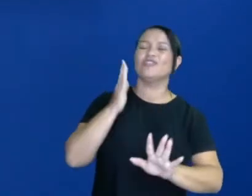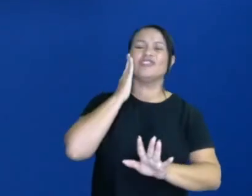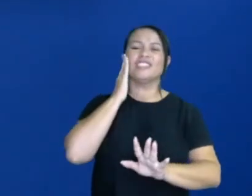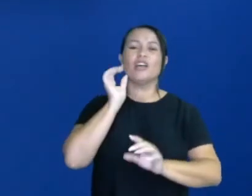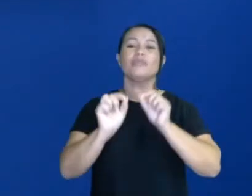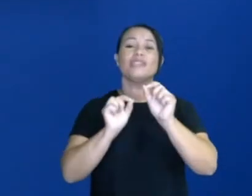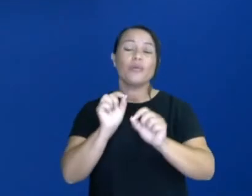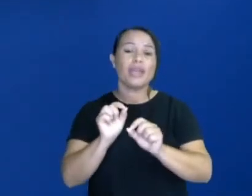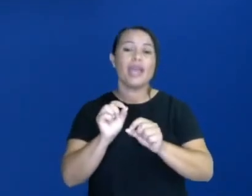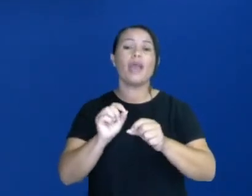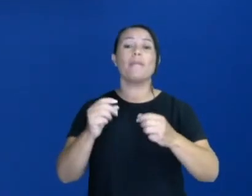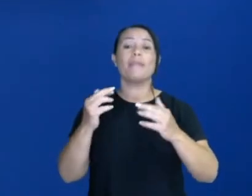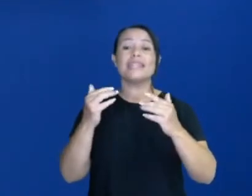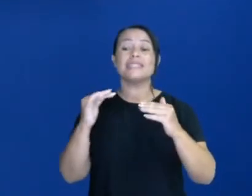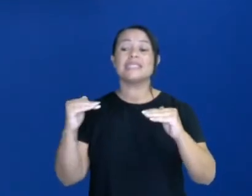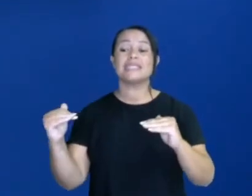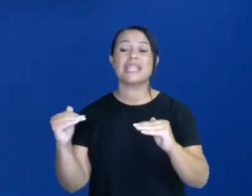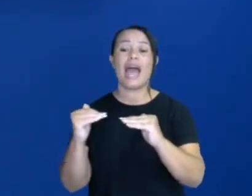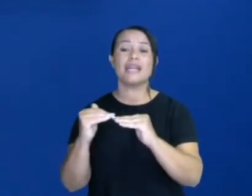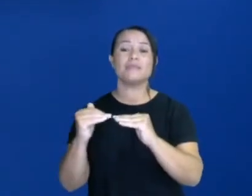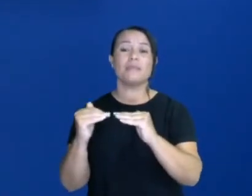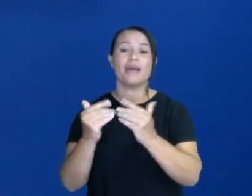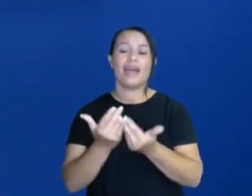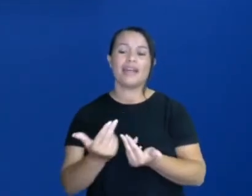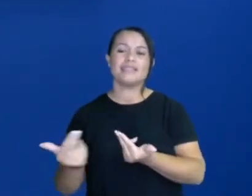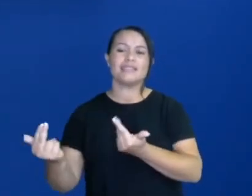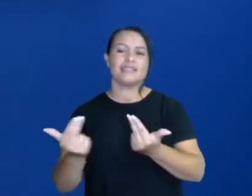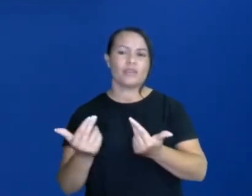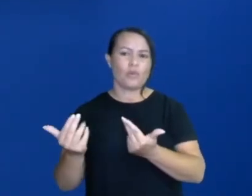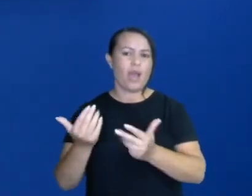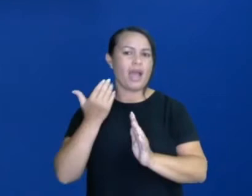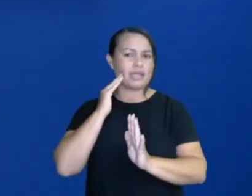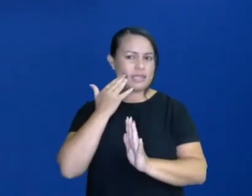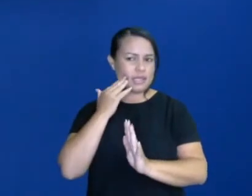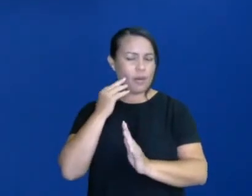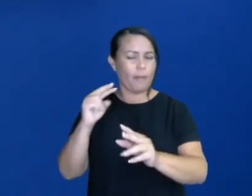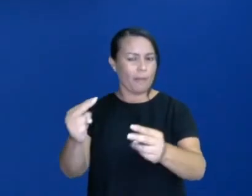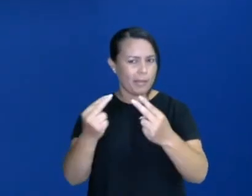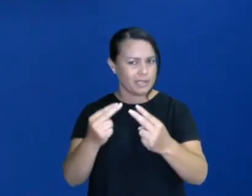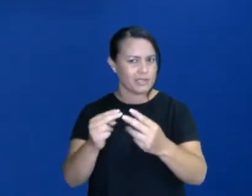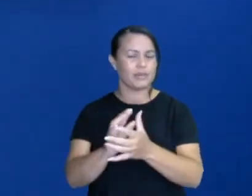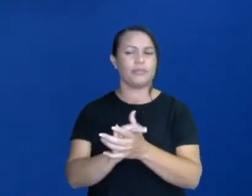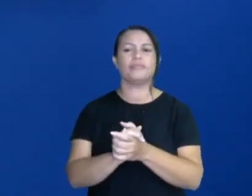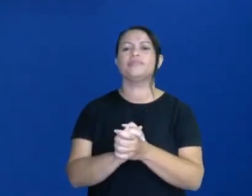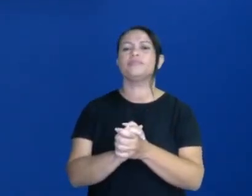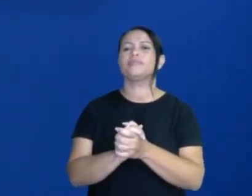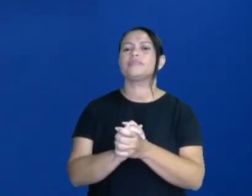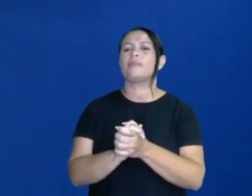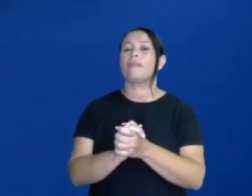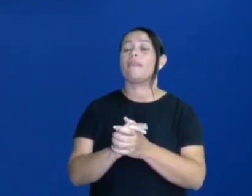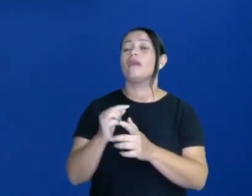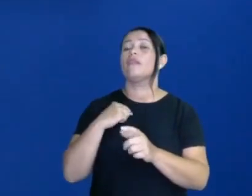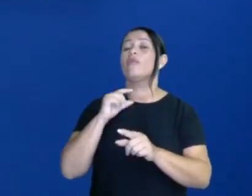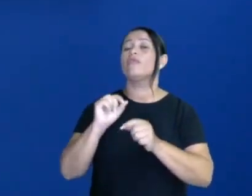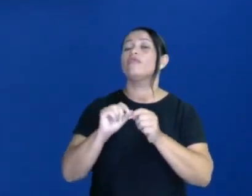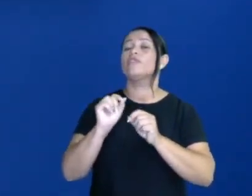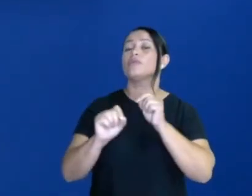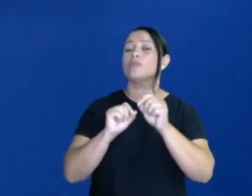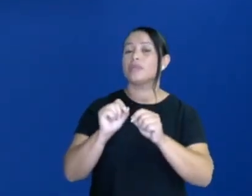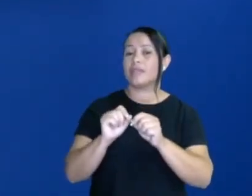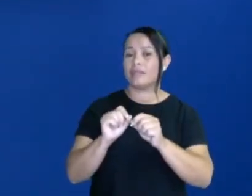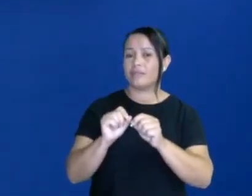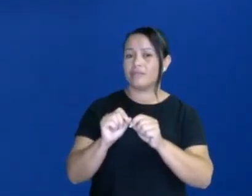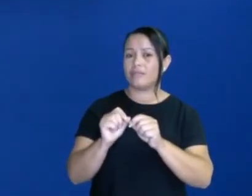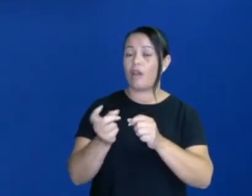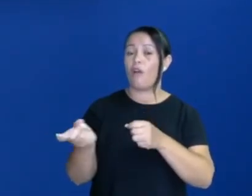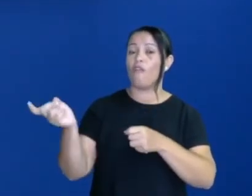quê? Eles com as bases iguais, tá certo? Então, não cai nessa casca de banana, viu? Eu fiz o quê? Ó,